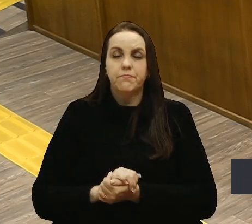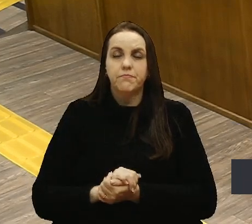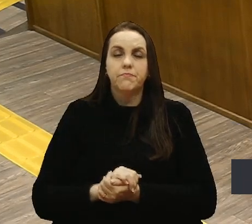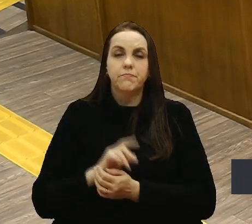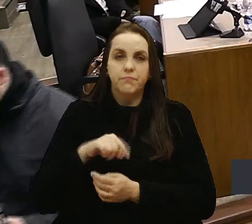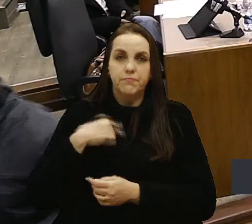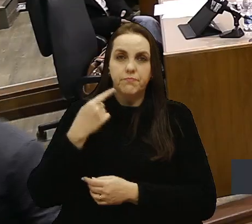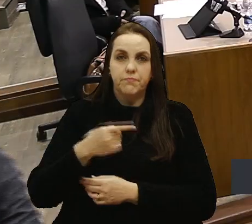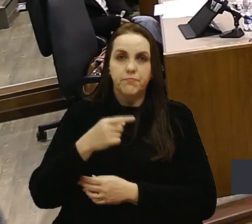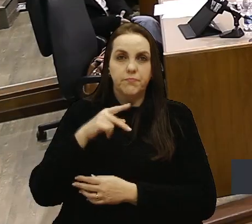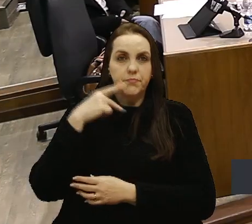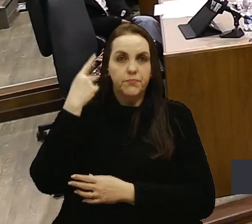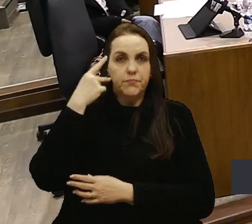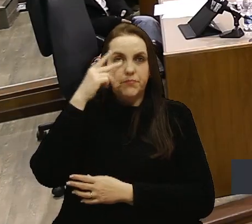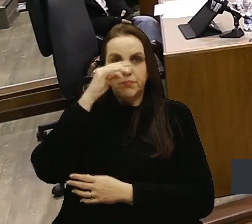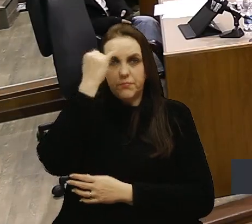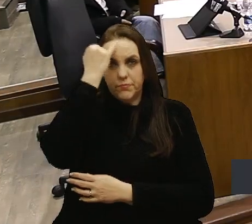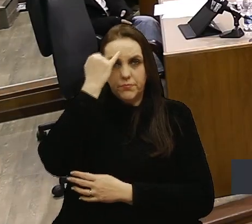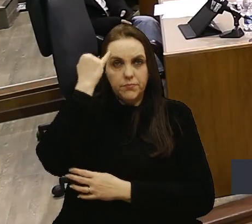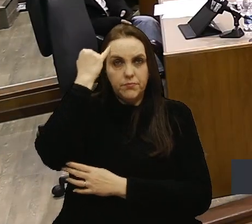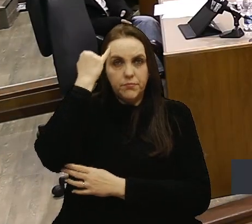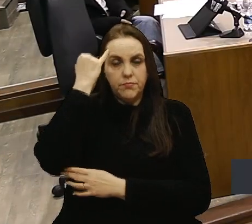Zé D'Ambros.